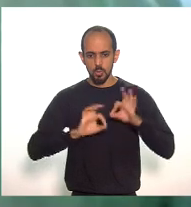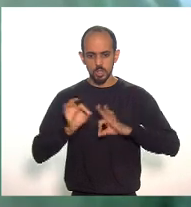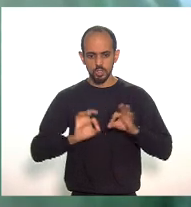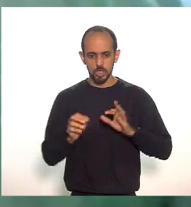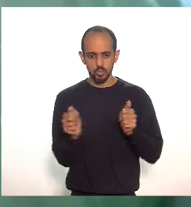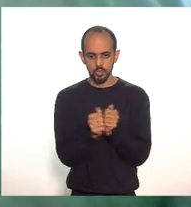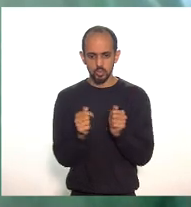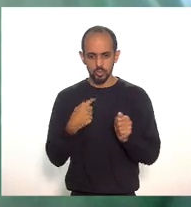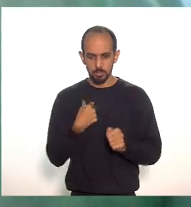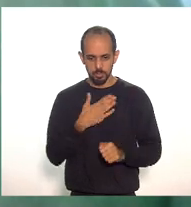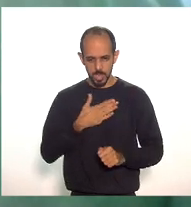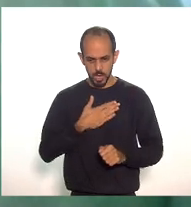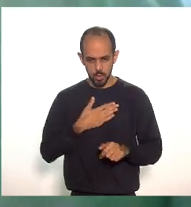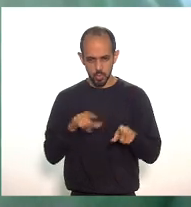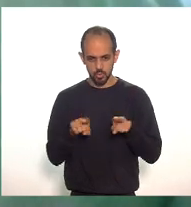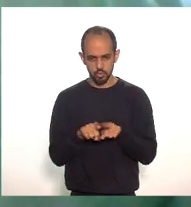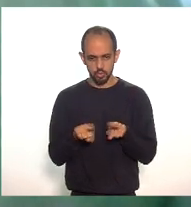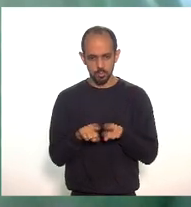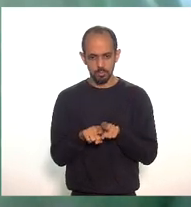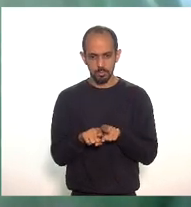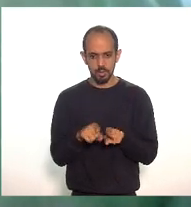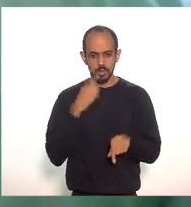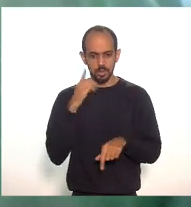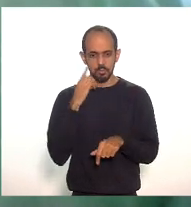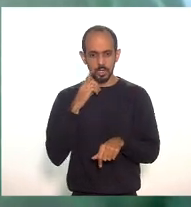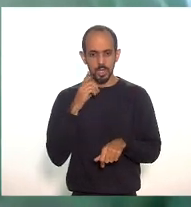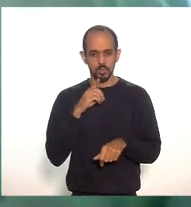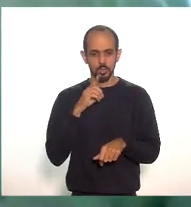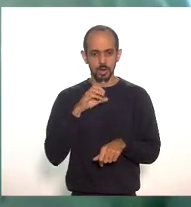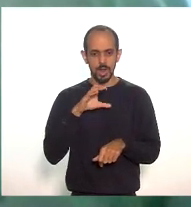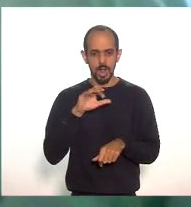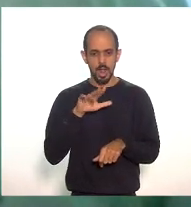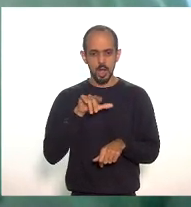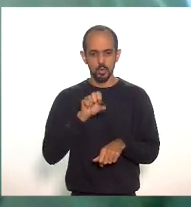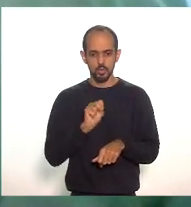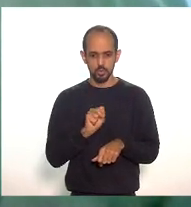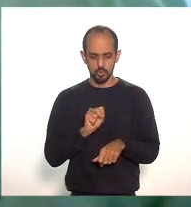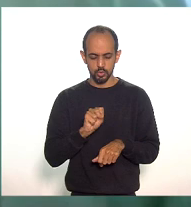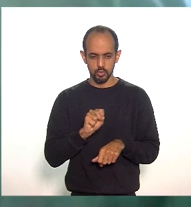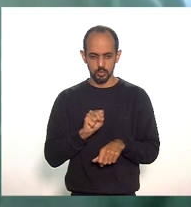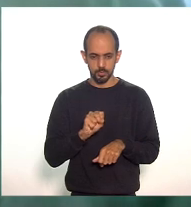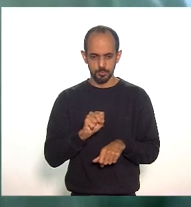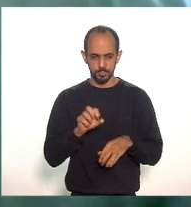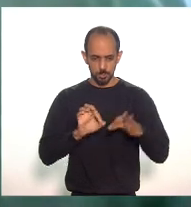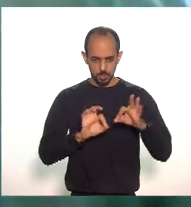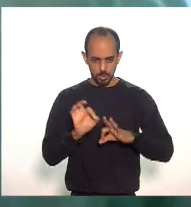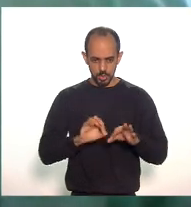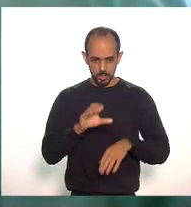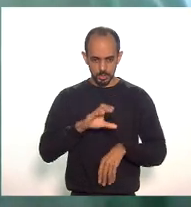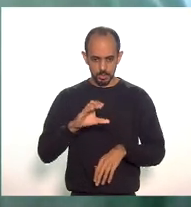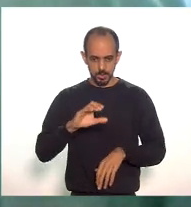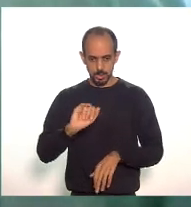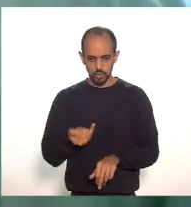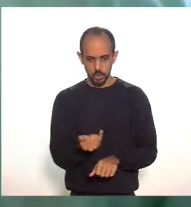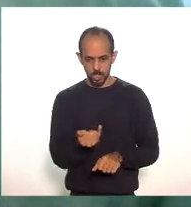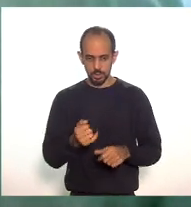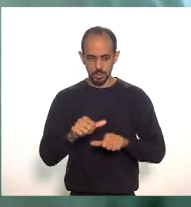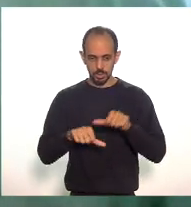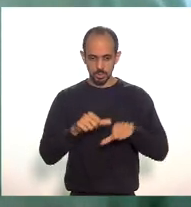o deputado delegado Carlos Augusto e o projeto na ccj